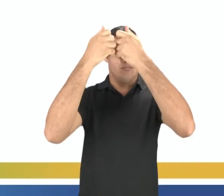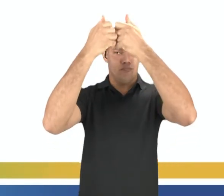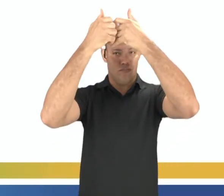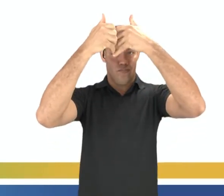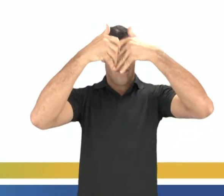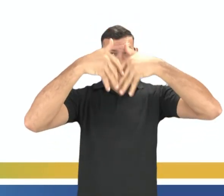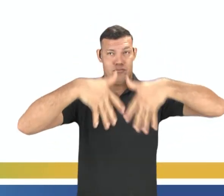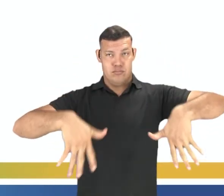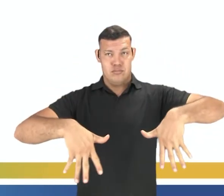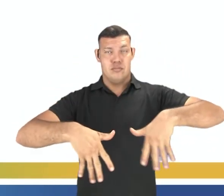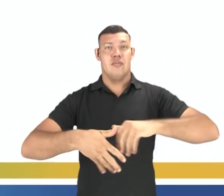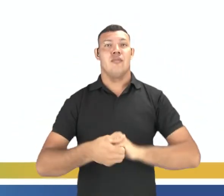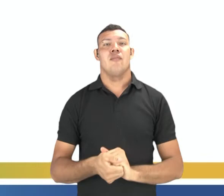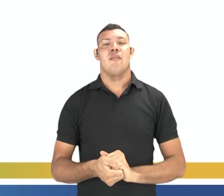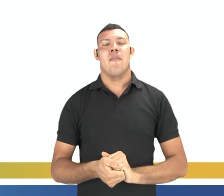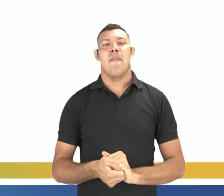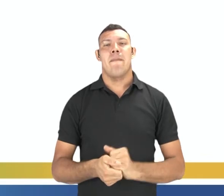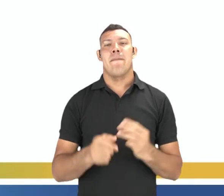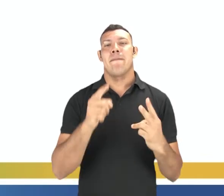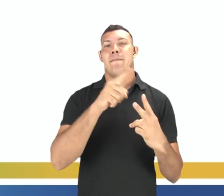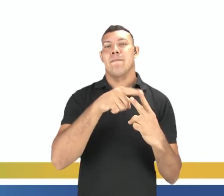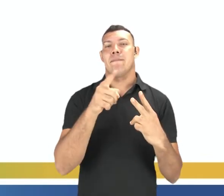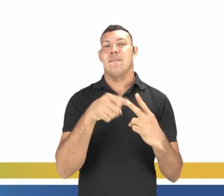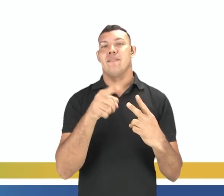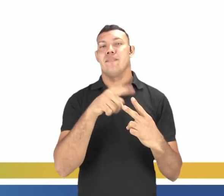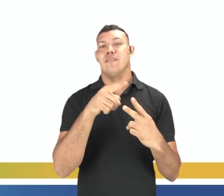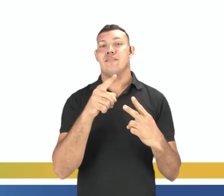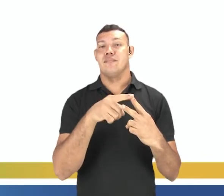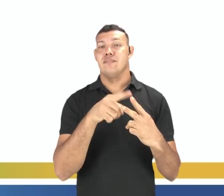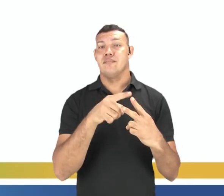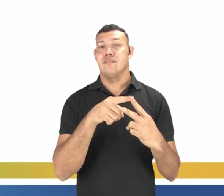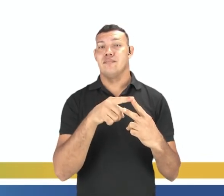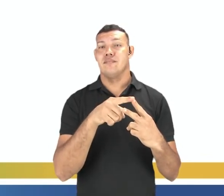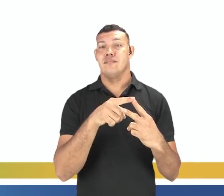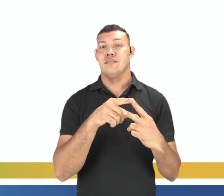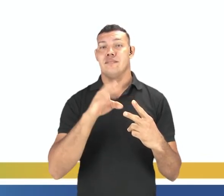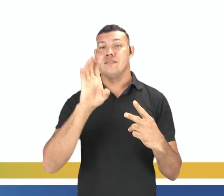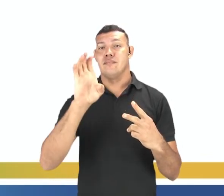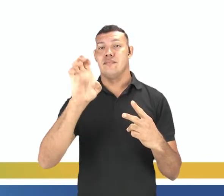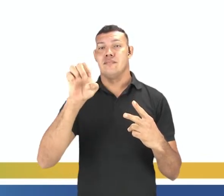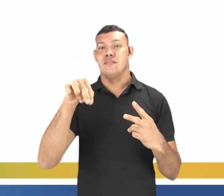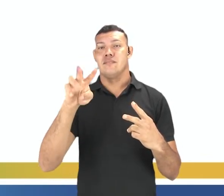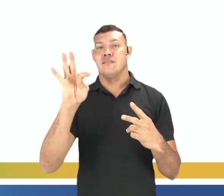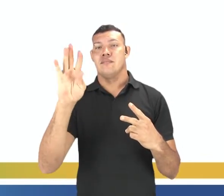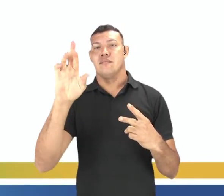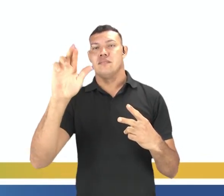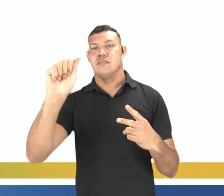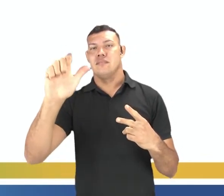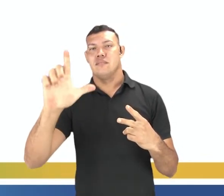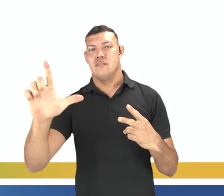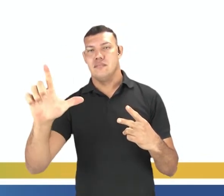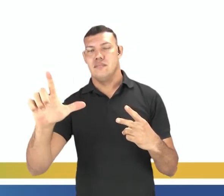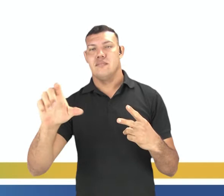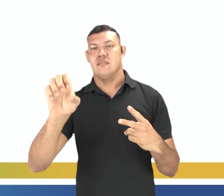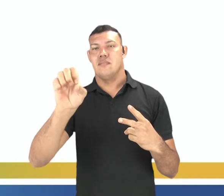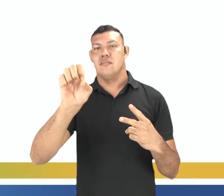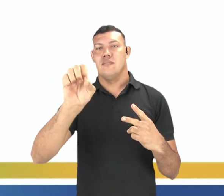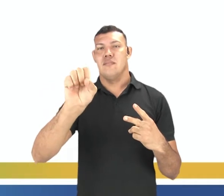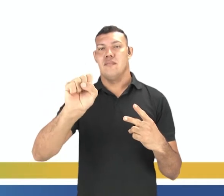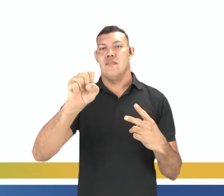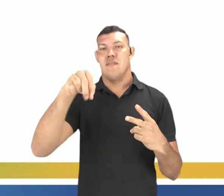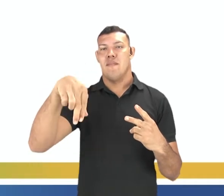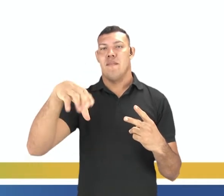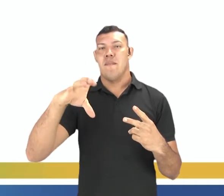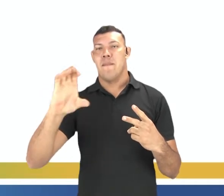humano dividido em duas partes. O sistema nervoso central, CNC, e o